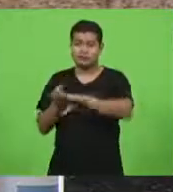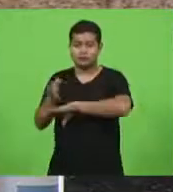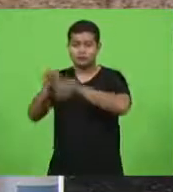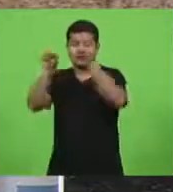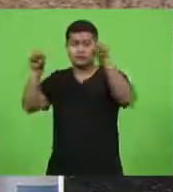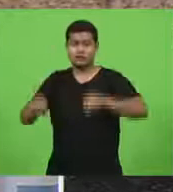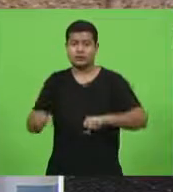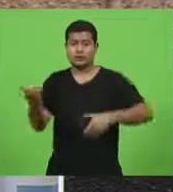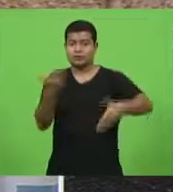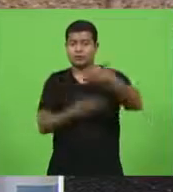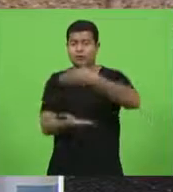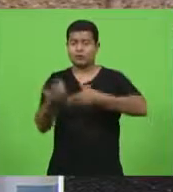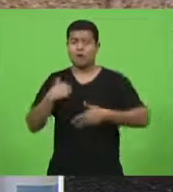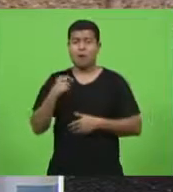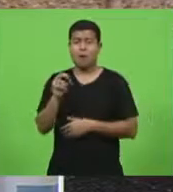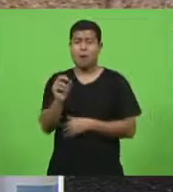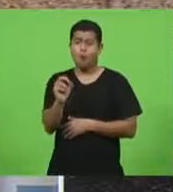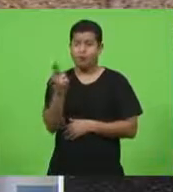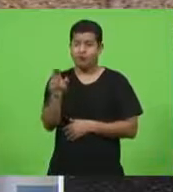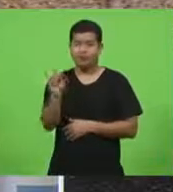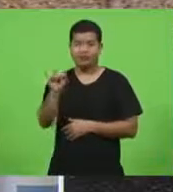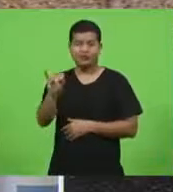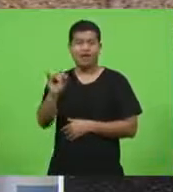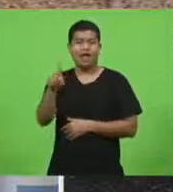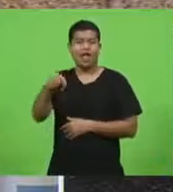polícia na rua. Simples isso.